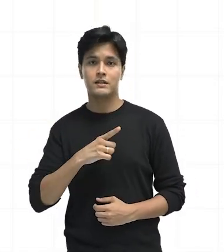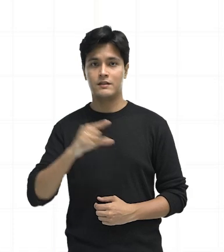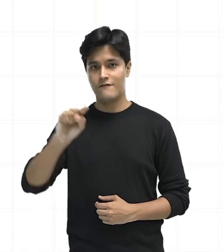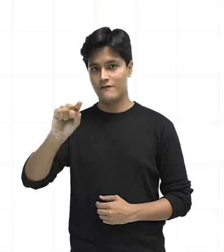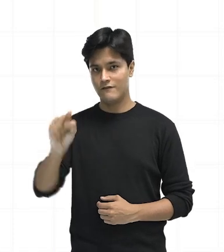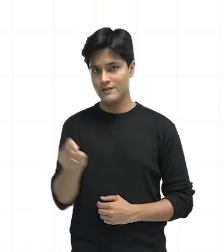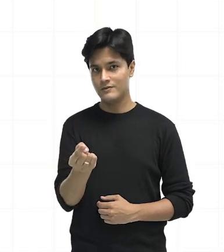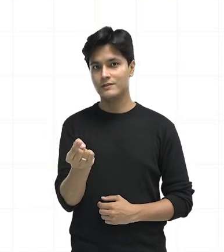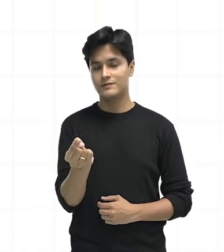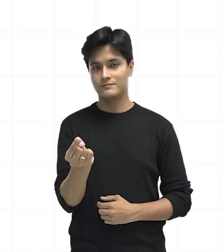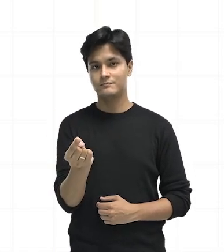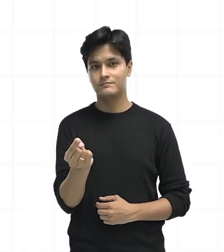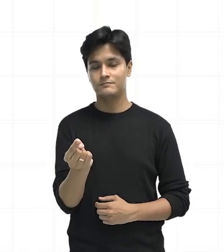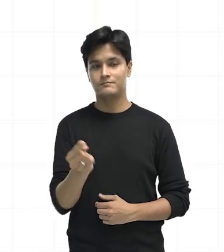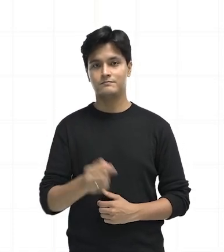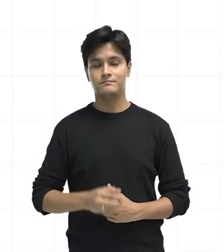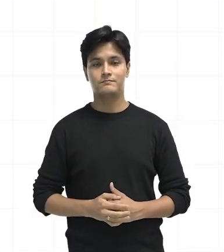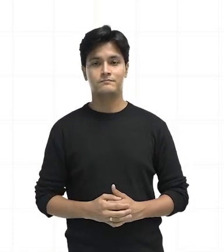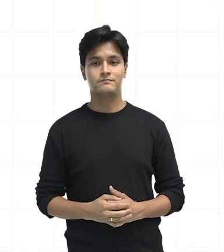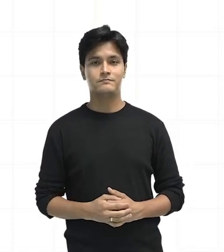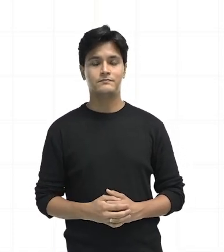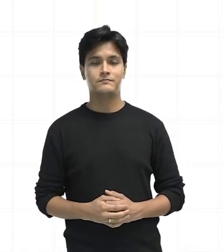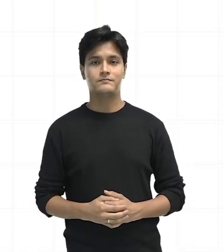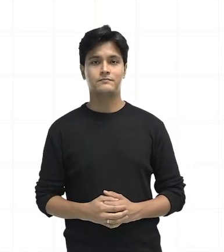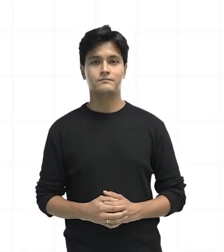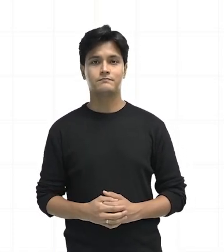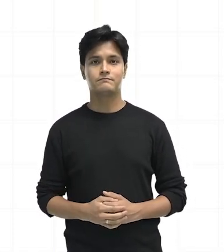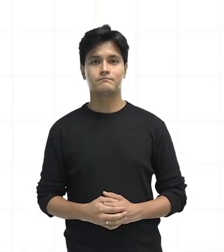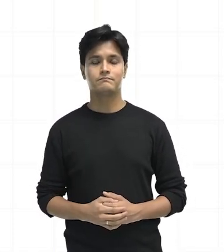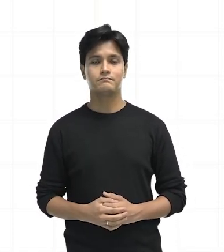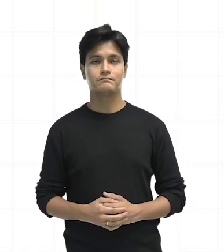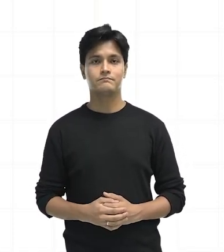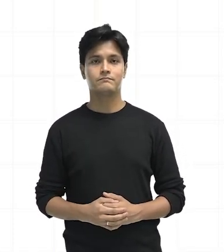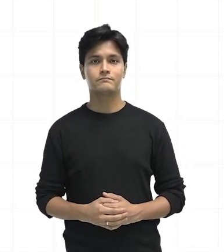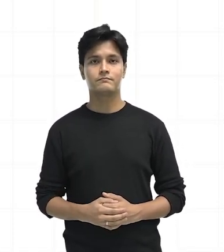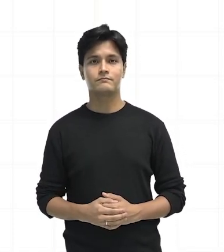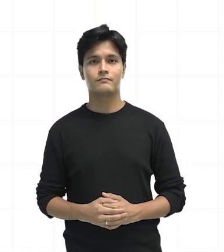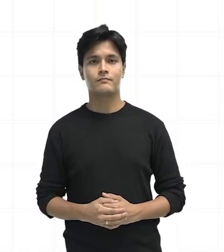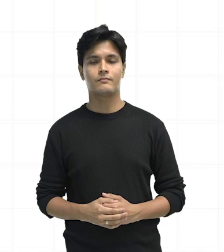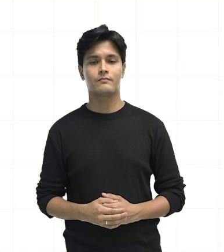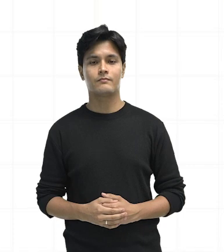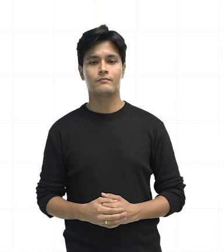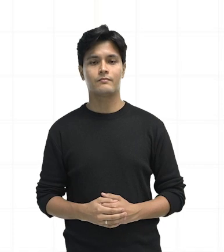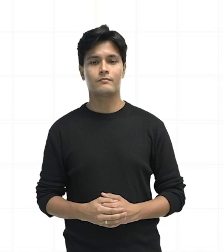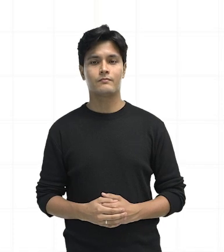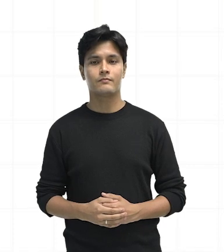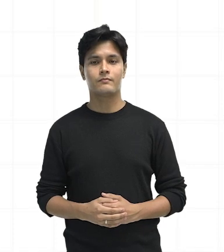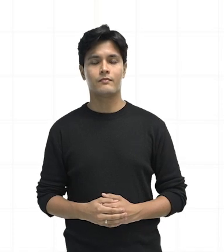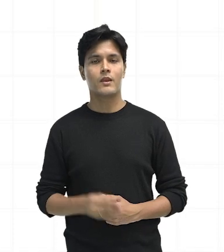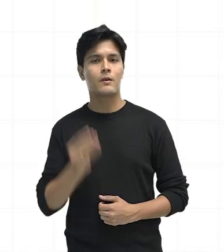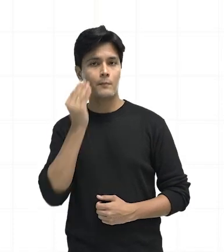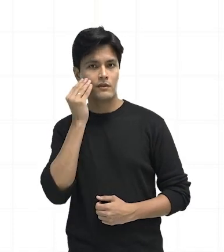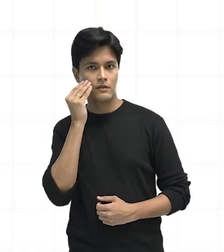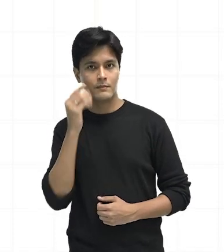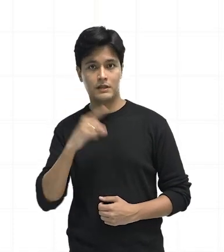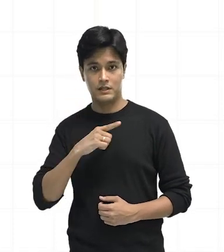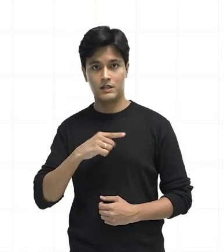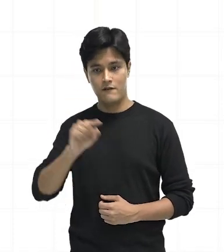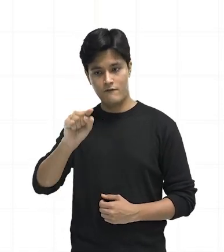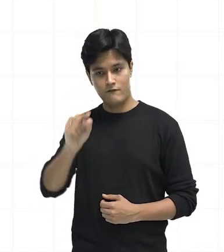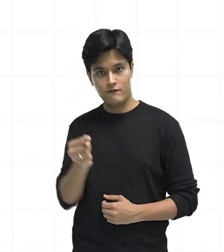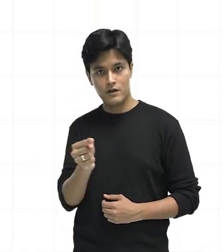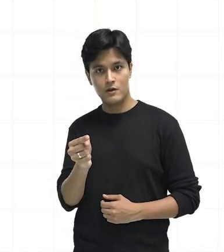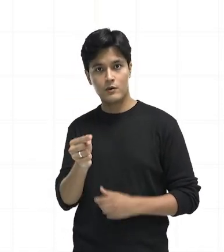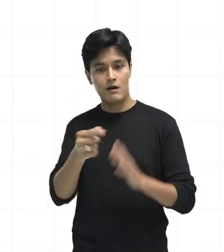vírgula, ok? Então, observa que antes da vírgula,